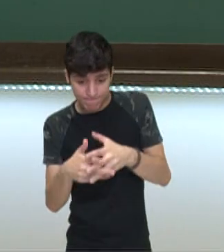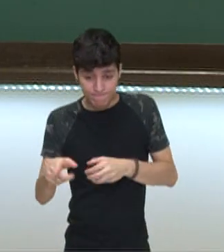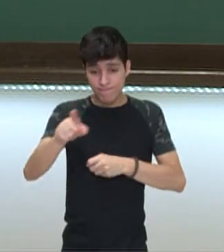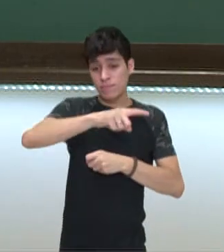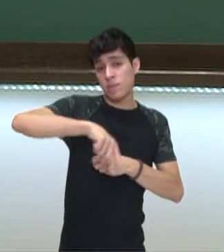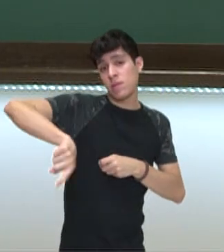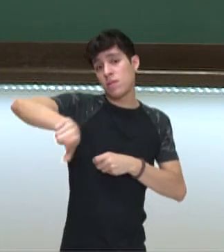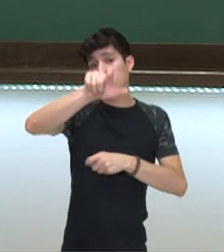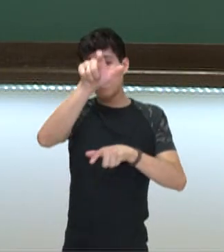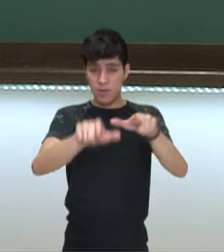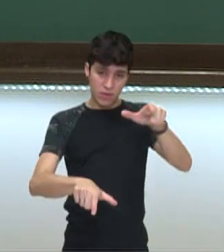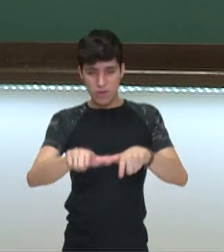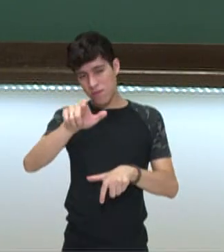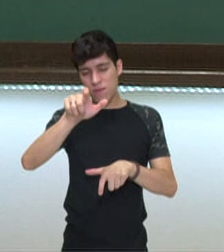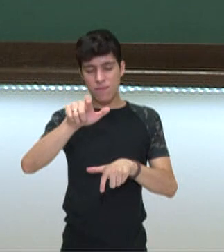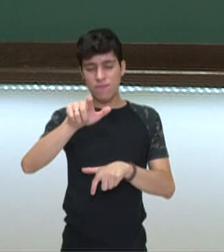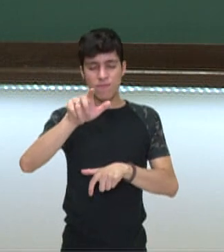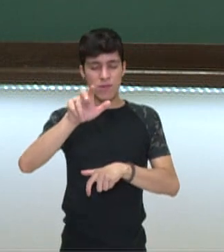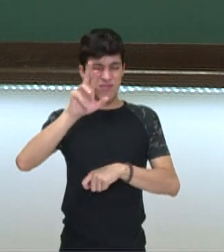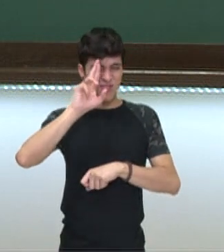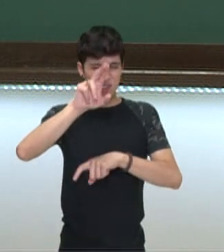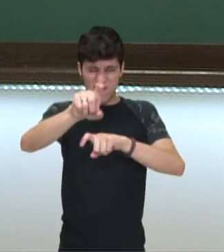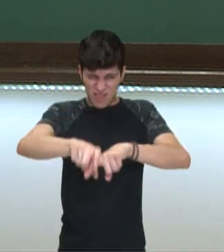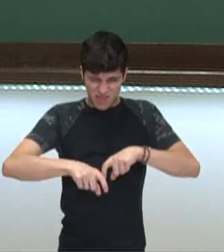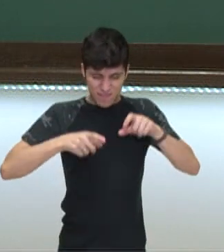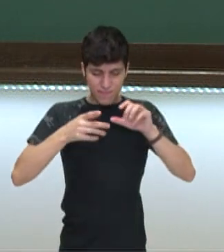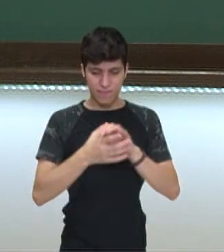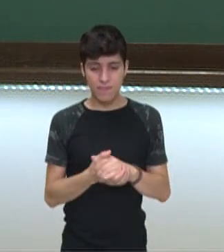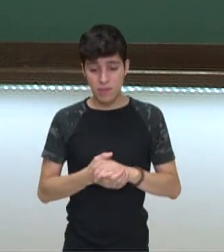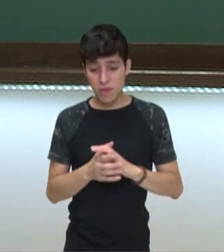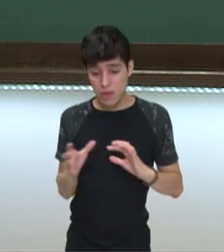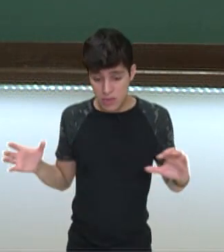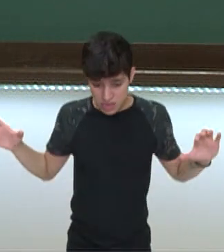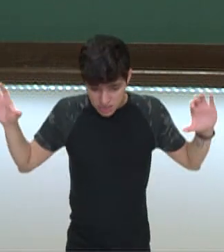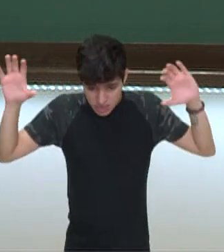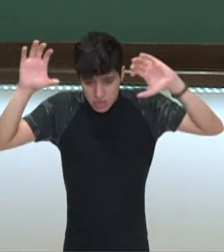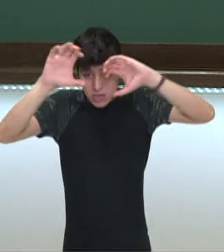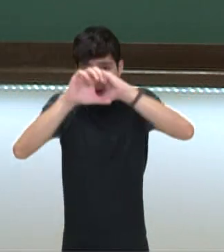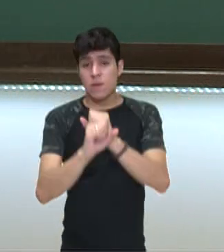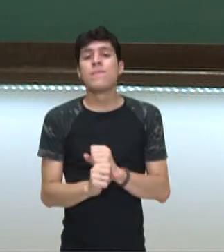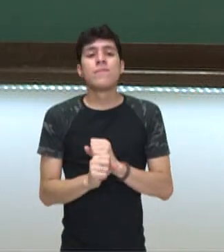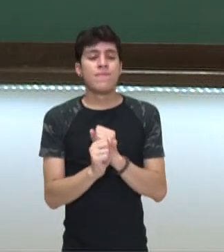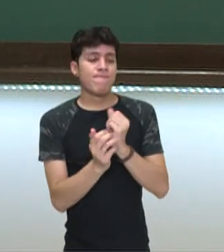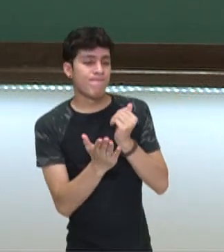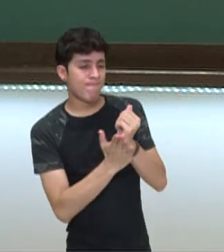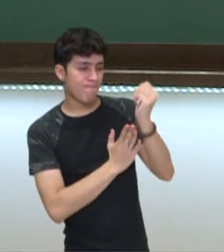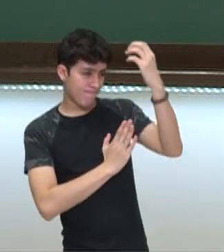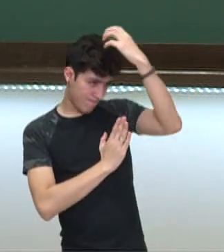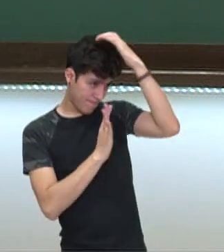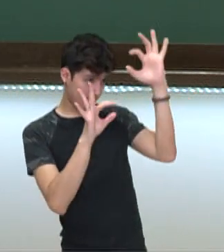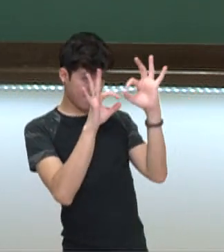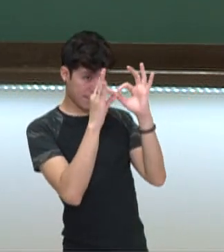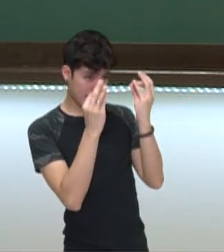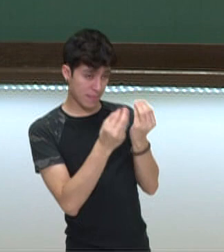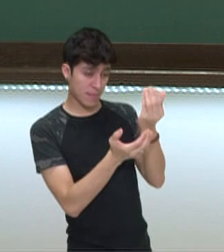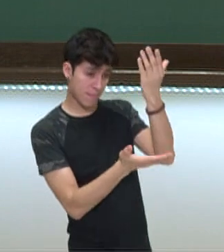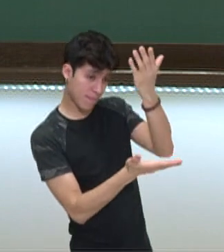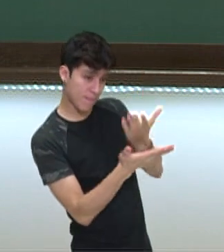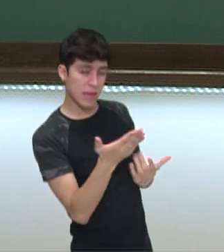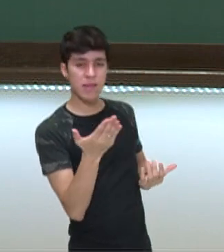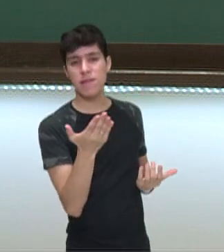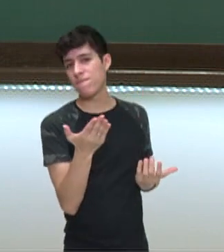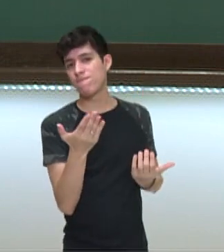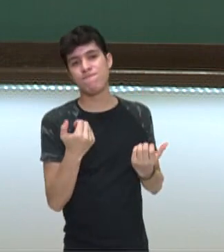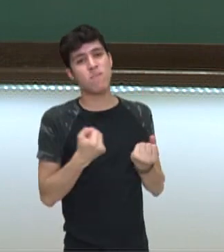em relação à abolição da escravidão. Todo esse conjunto de fatores levou a monarquia do Brasil a perder o